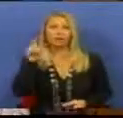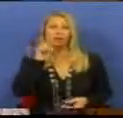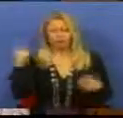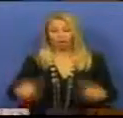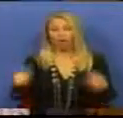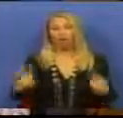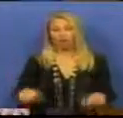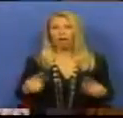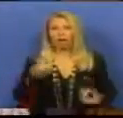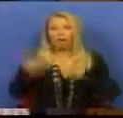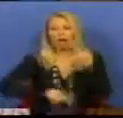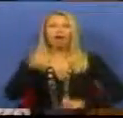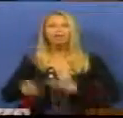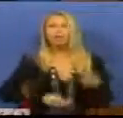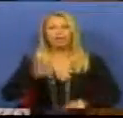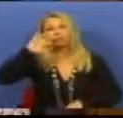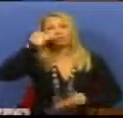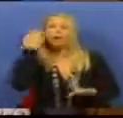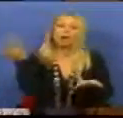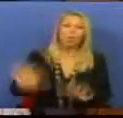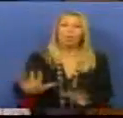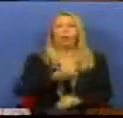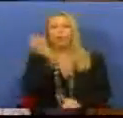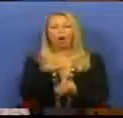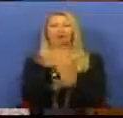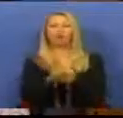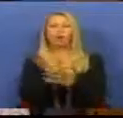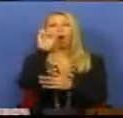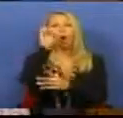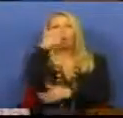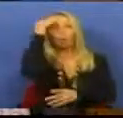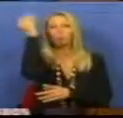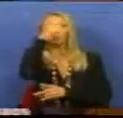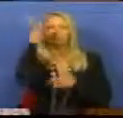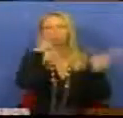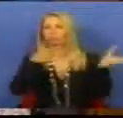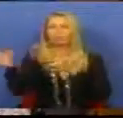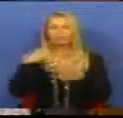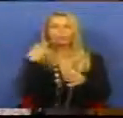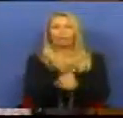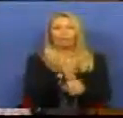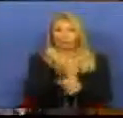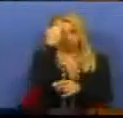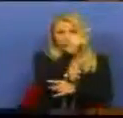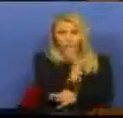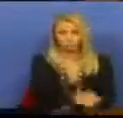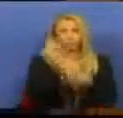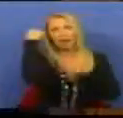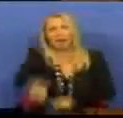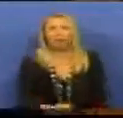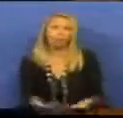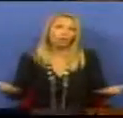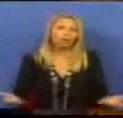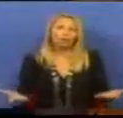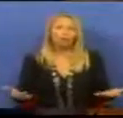haverá uma avaliação que não prejudica o ano escolar nem desvia os professores das suas tarefas docentes? Não. Nesse